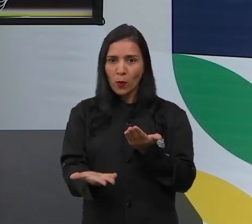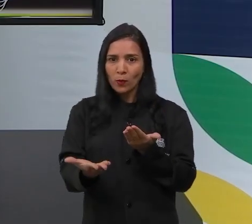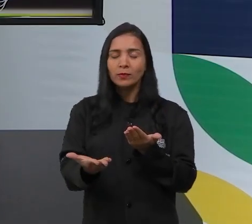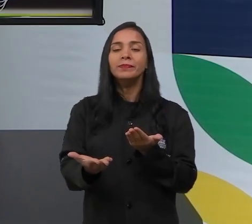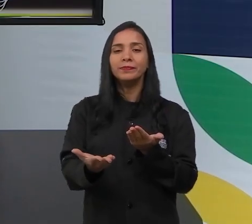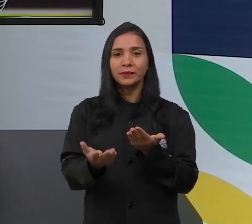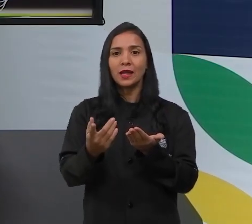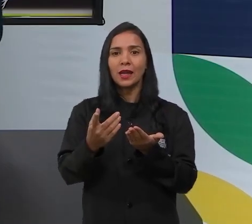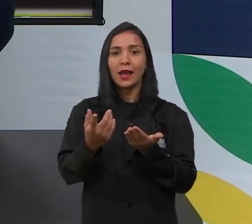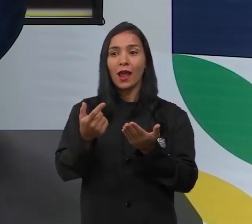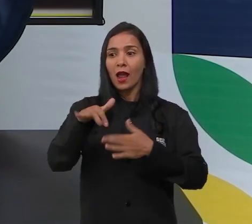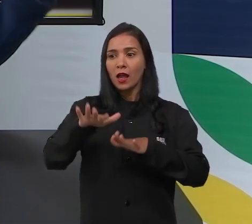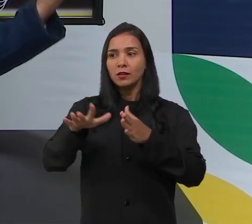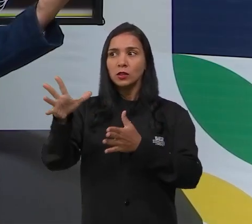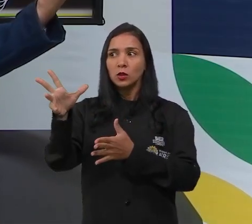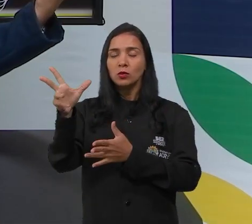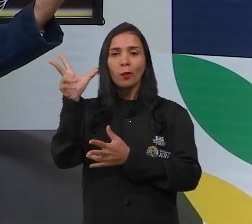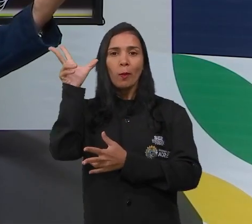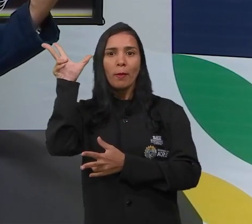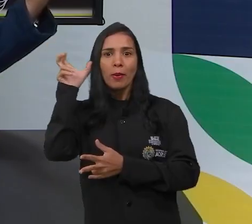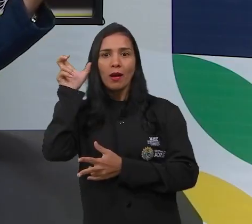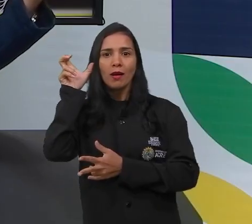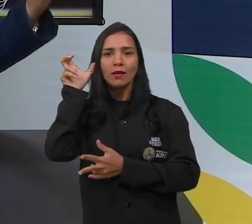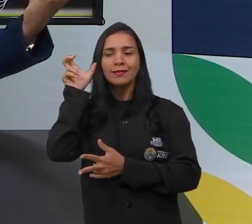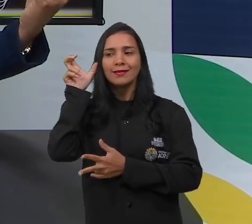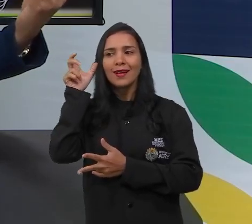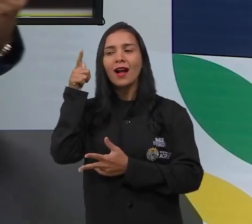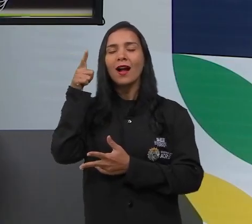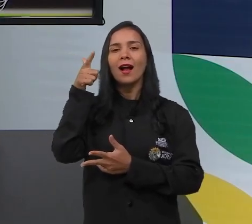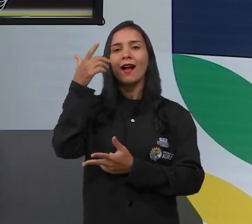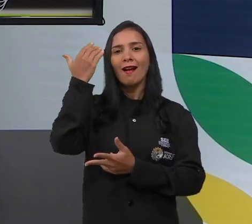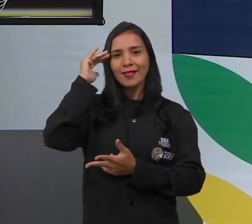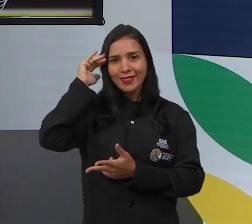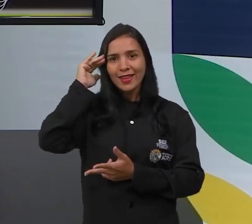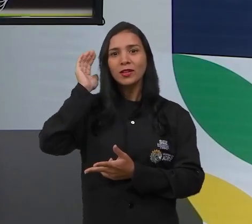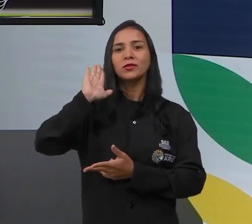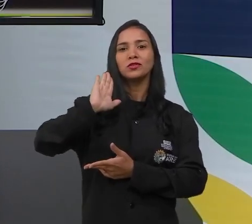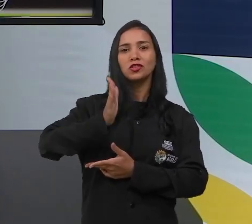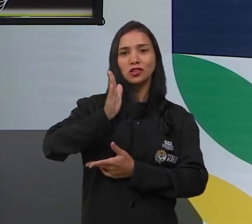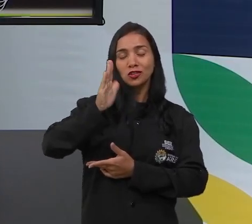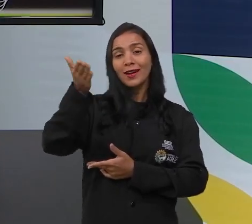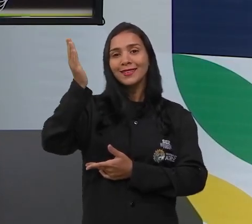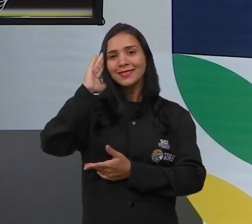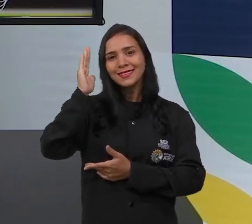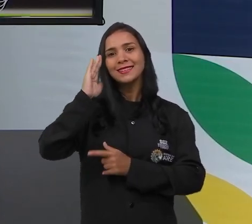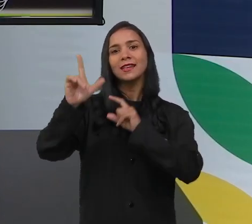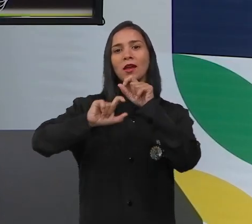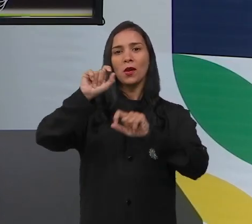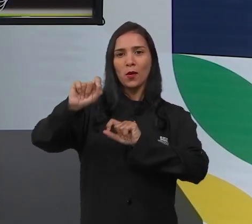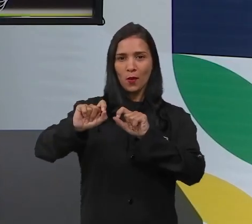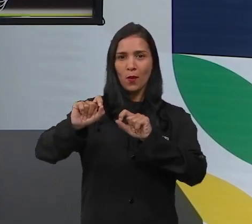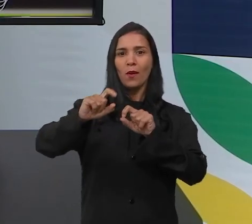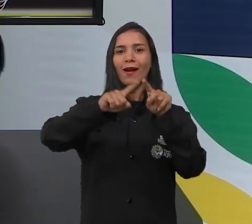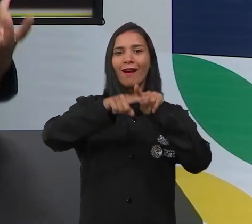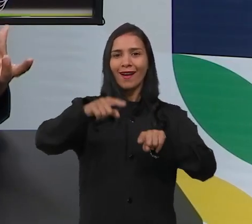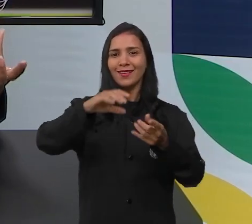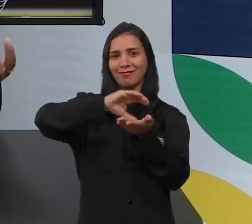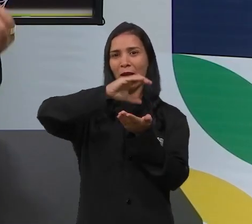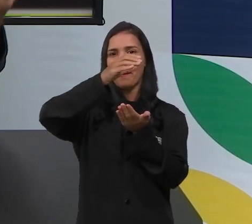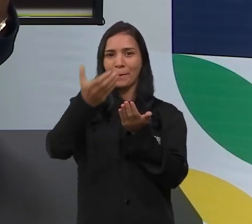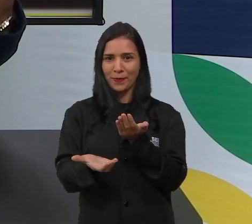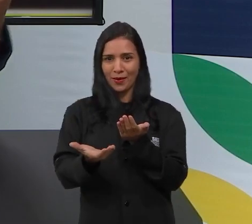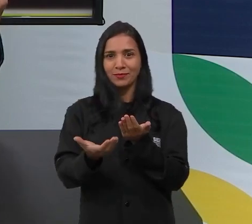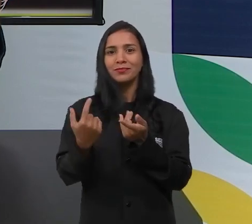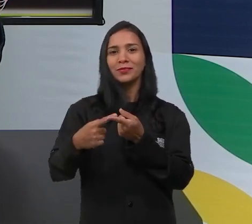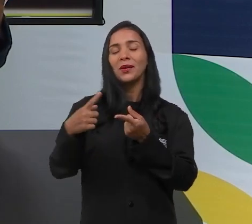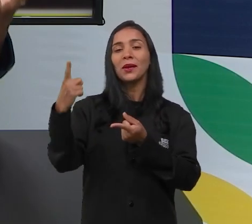você escuta um objeto cair lá na cozinha, você consegue, geralmente, identificar qual objeto que caiu